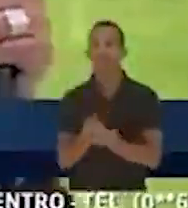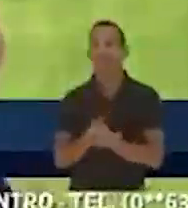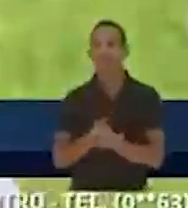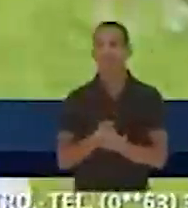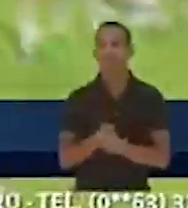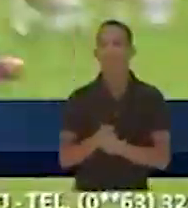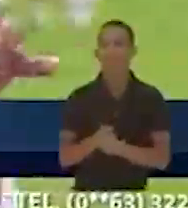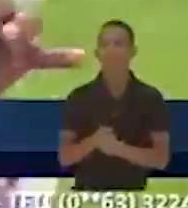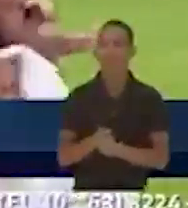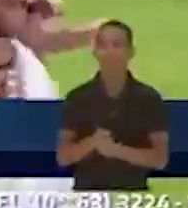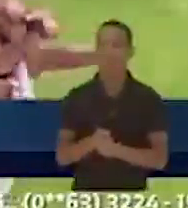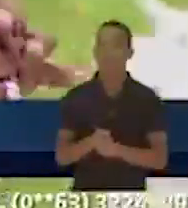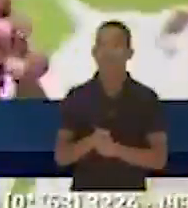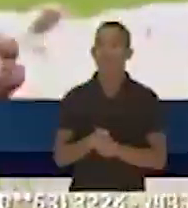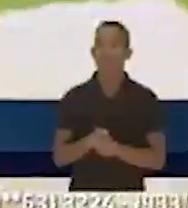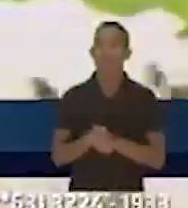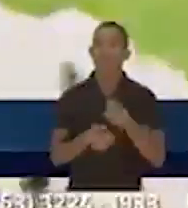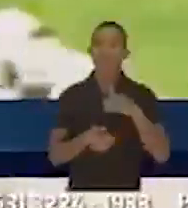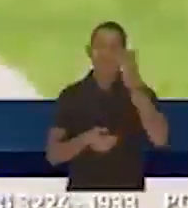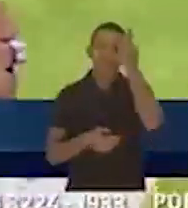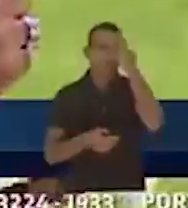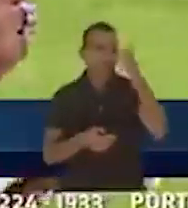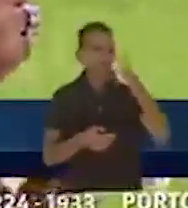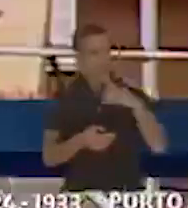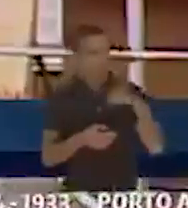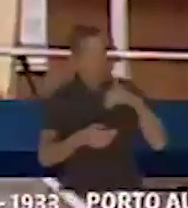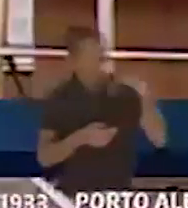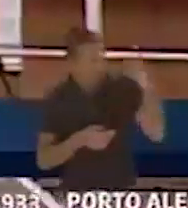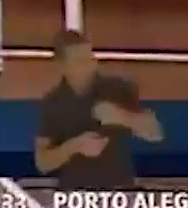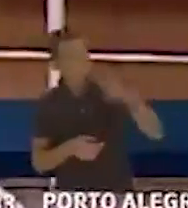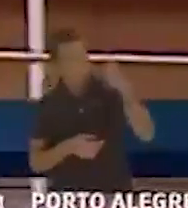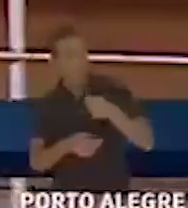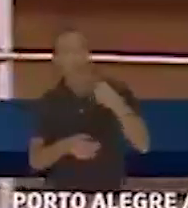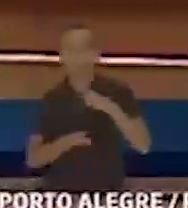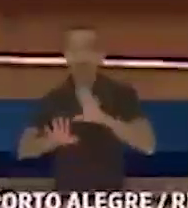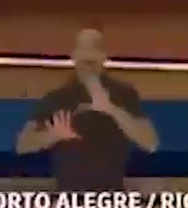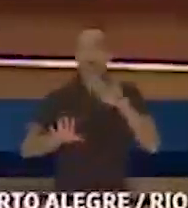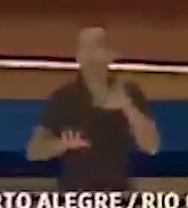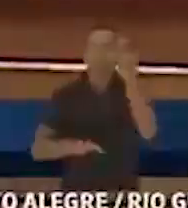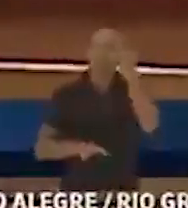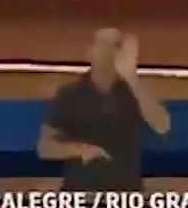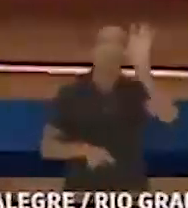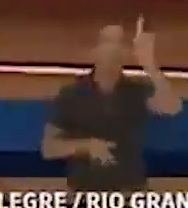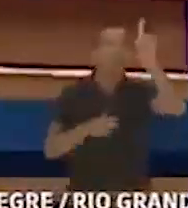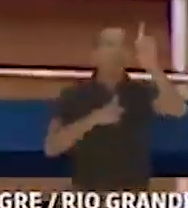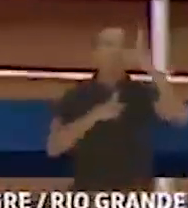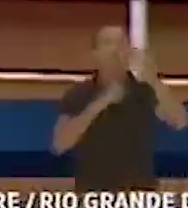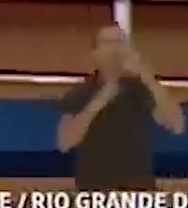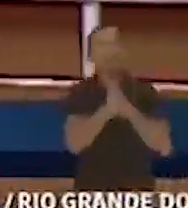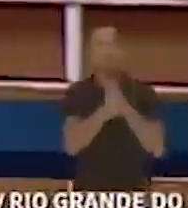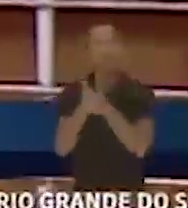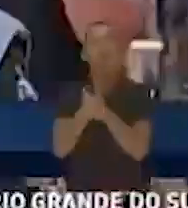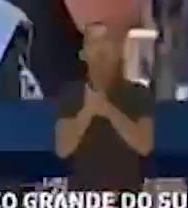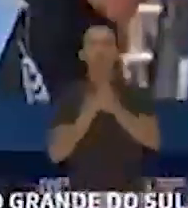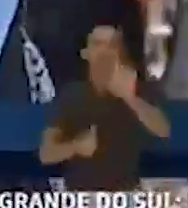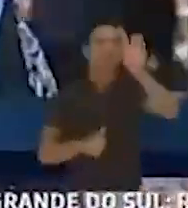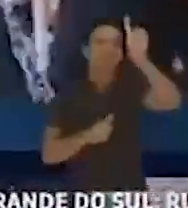Eu vou apanhando e Deus vai me defendendo. Lá na roça a gente já cresce com isso aí na cabeça. Deus me